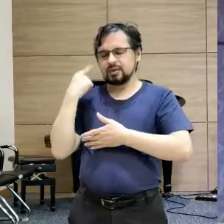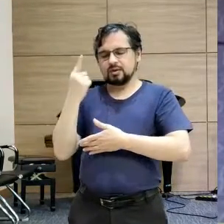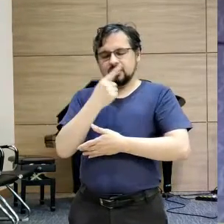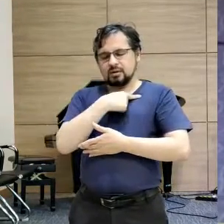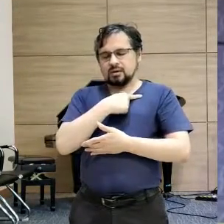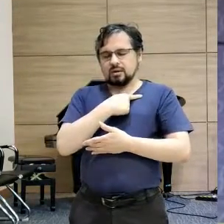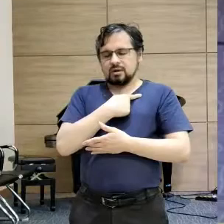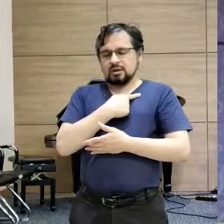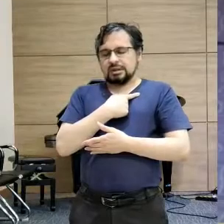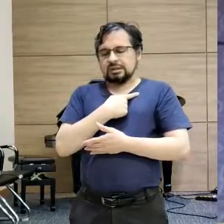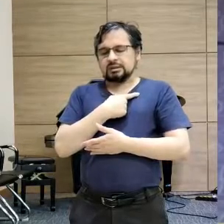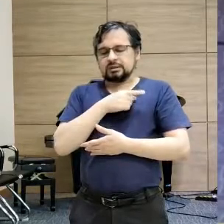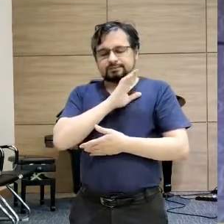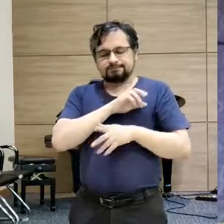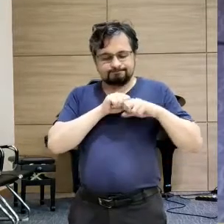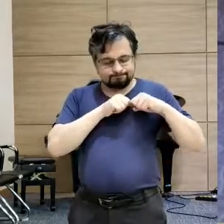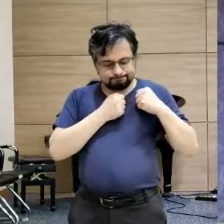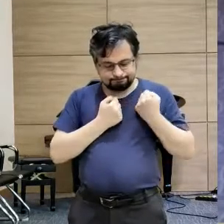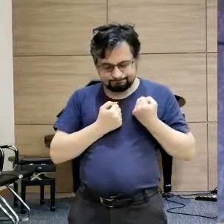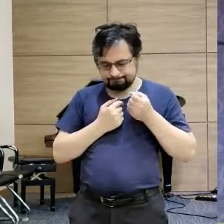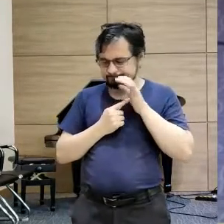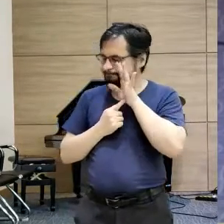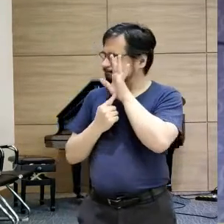estamos quebrantados a Ele.